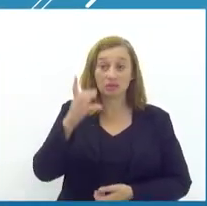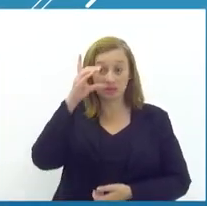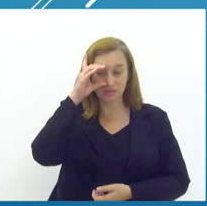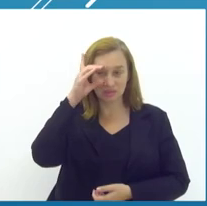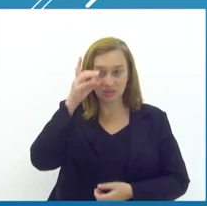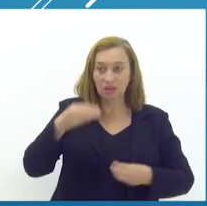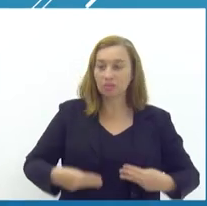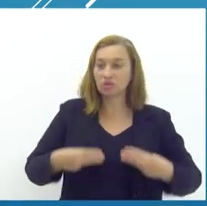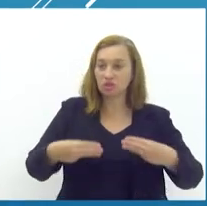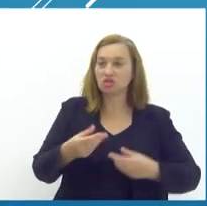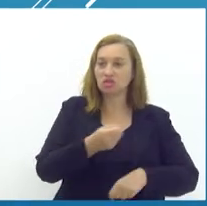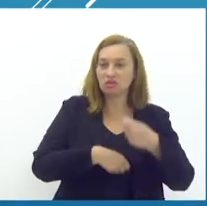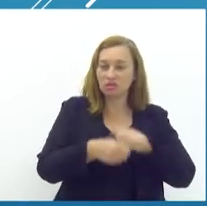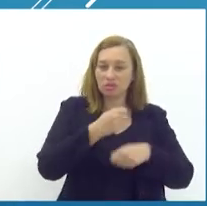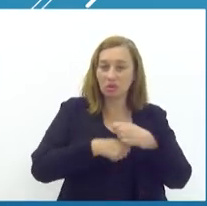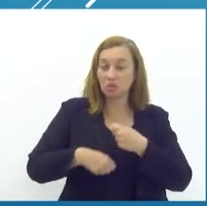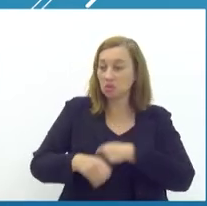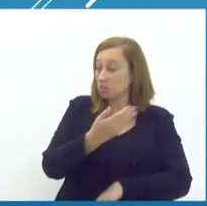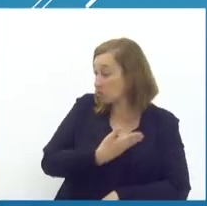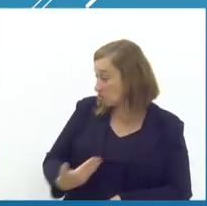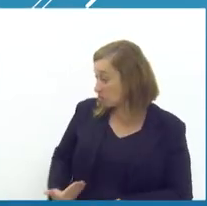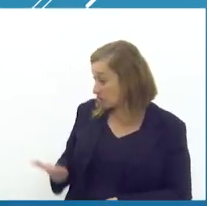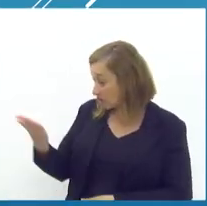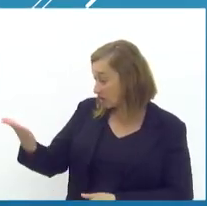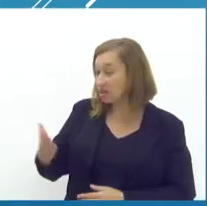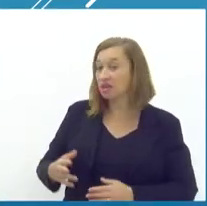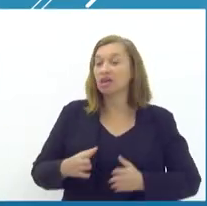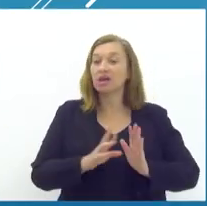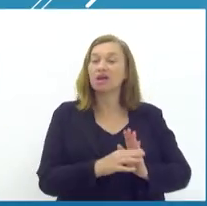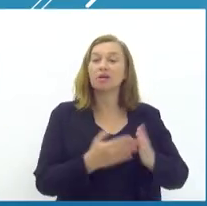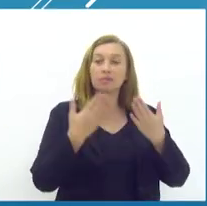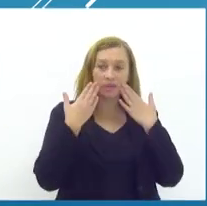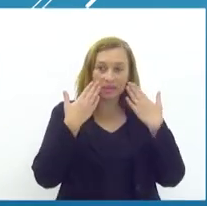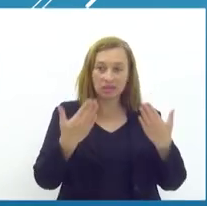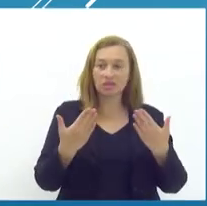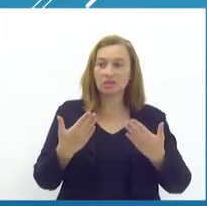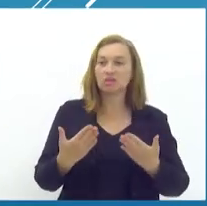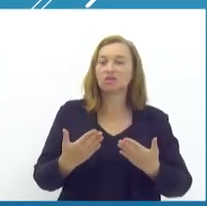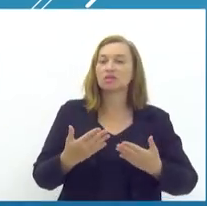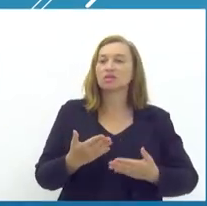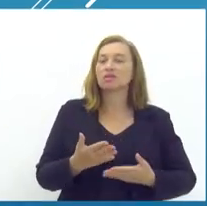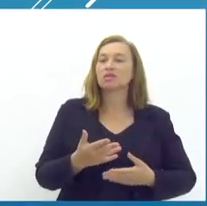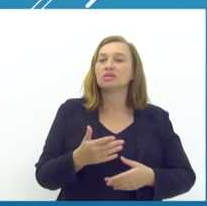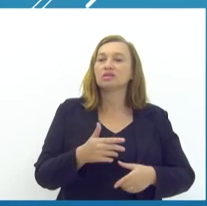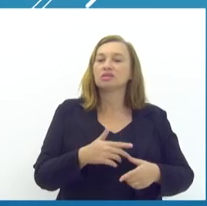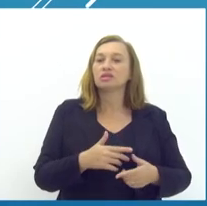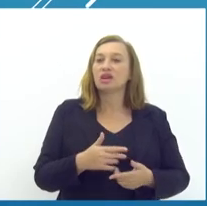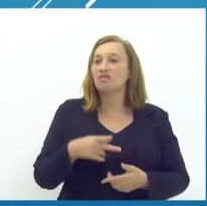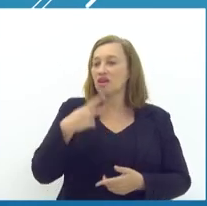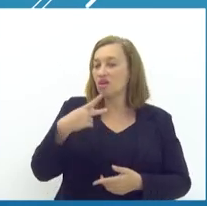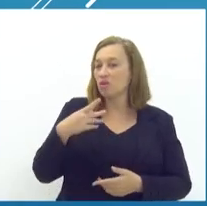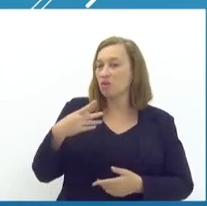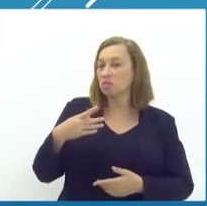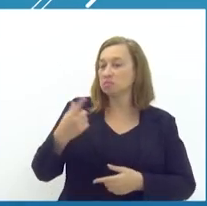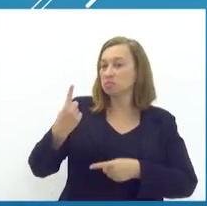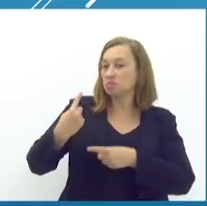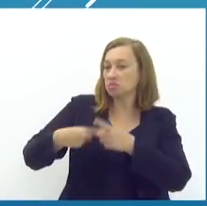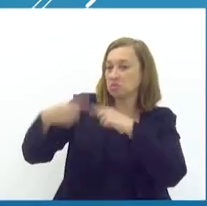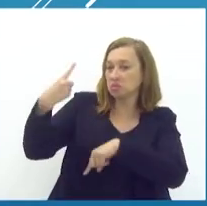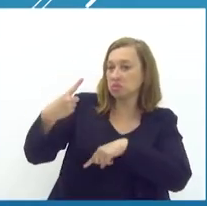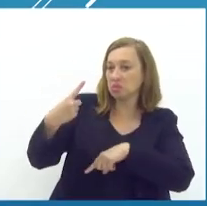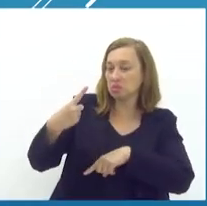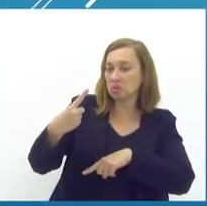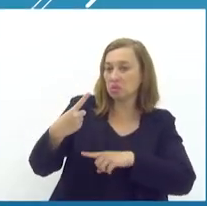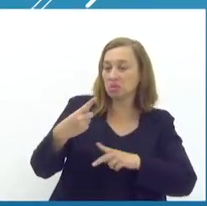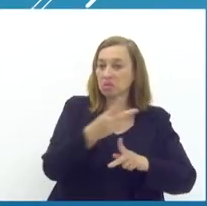economia e um governo chinês representado do mercado financeiro ele dizia que o país ia bombar com a reforma administrativa não foi feito o país não bobou mas